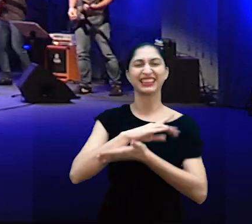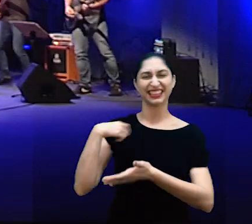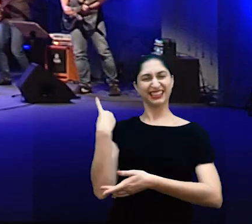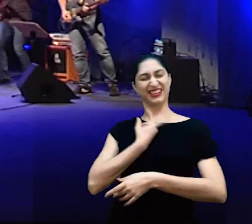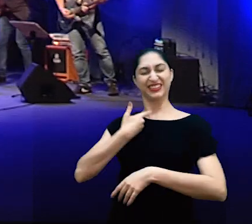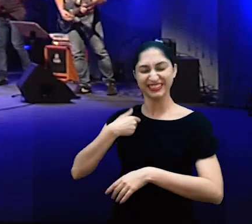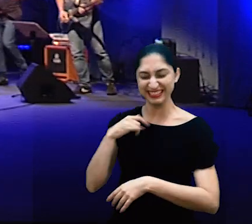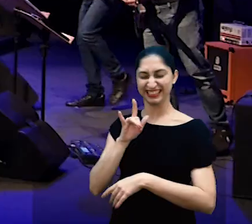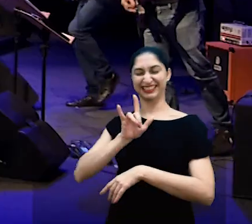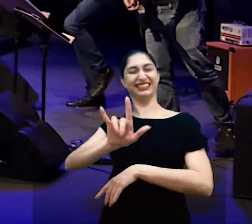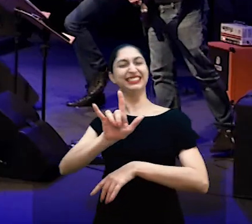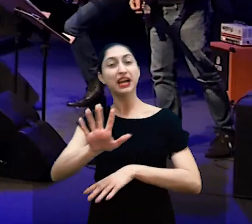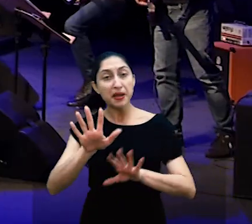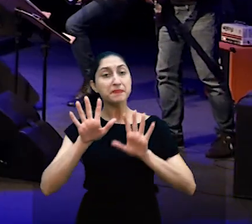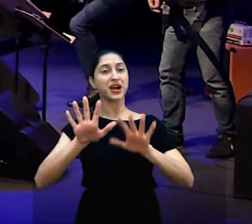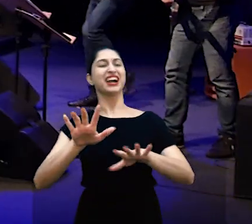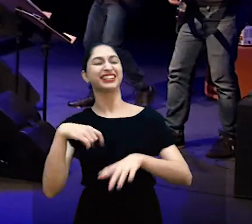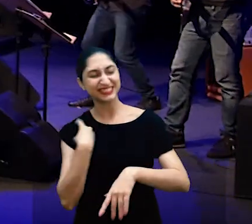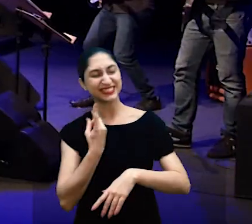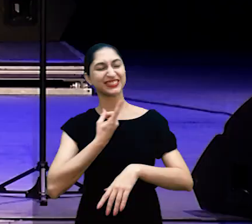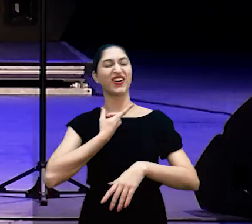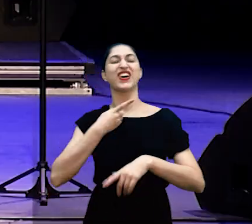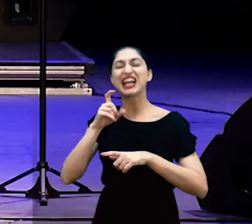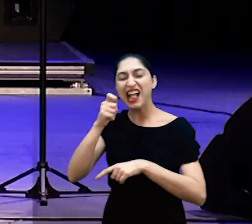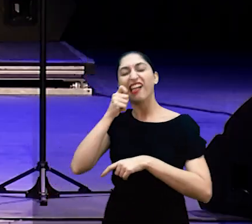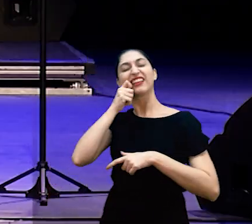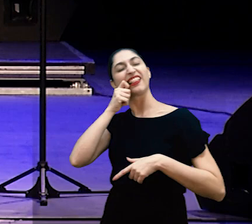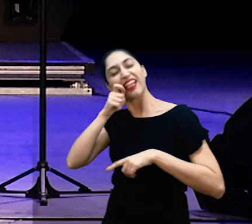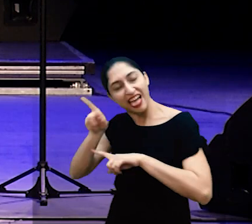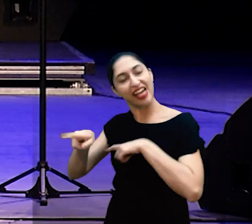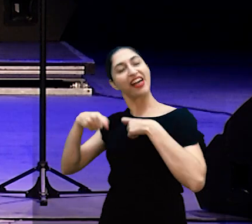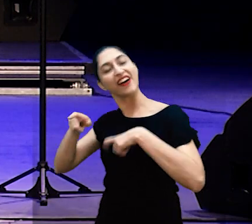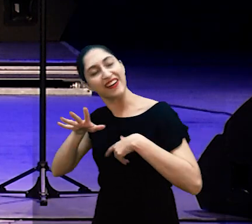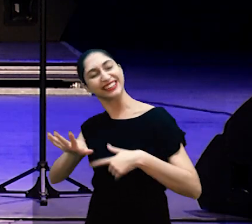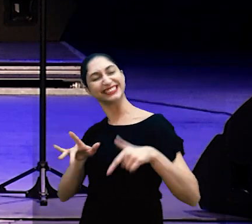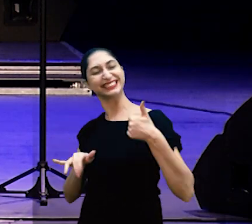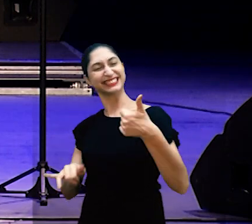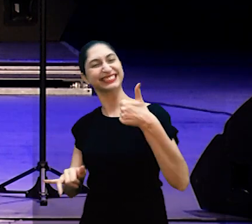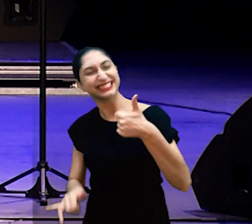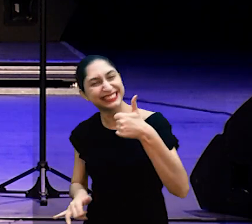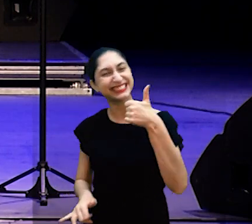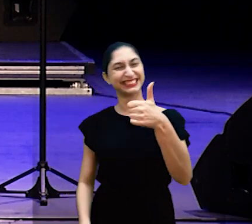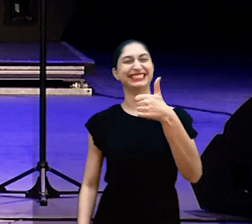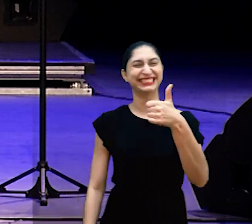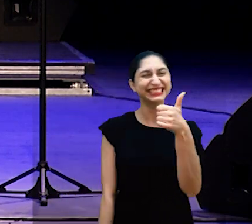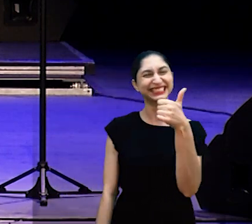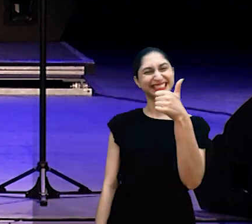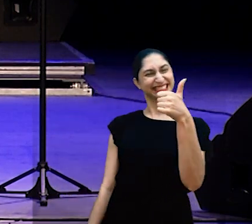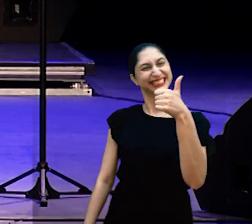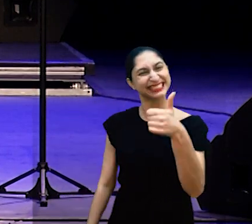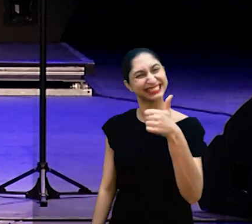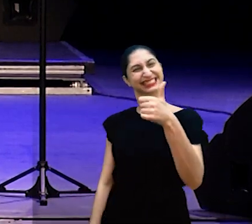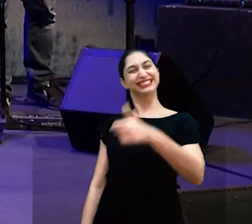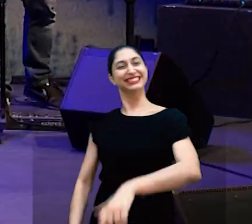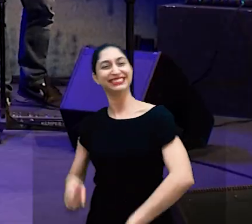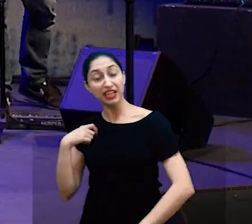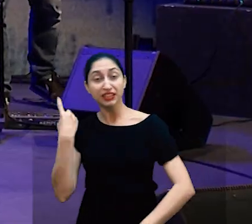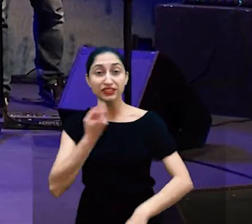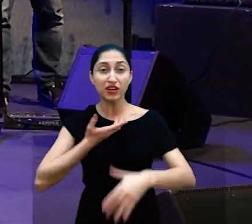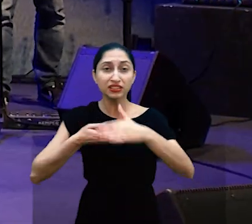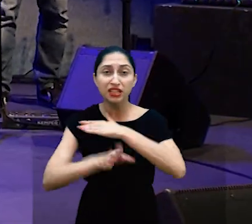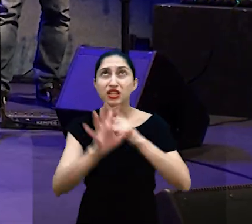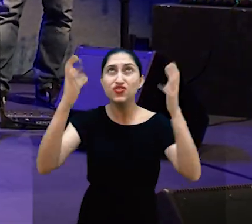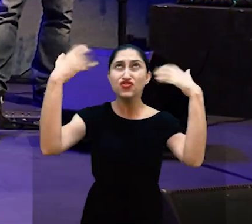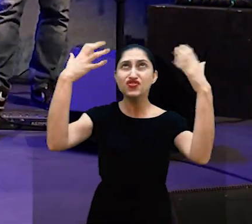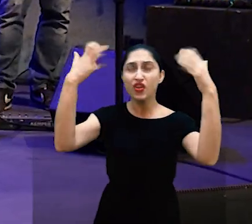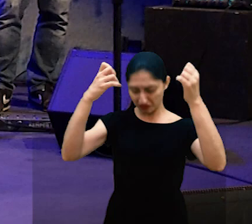mas é joia. Nós entra na chuva e nem moia. Eu é love you, nós é jeca, mas é joia. Nós